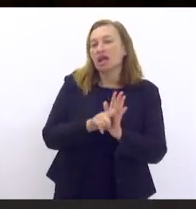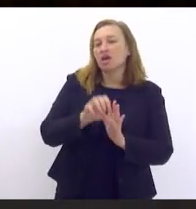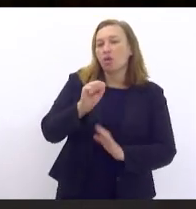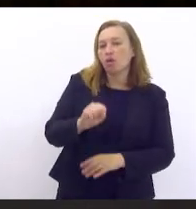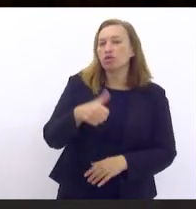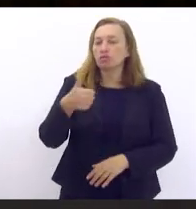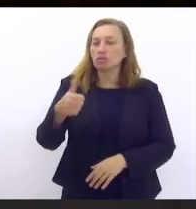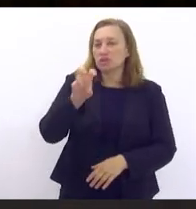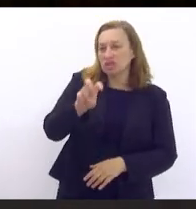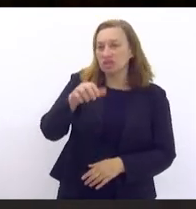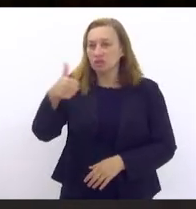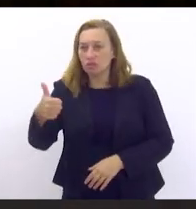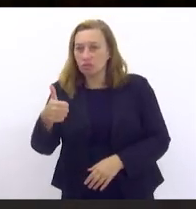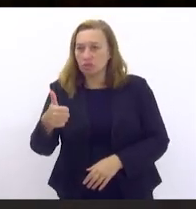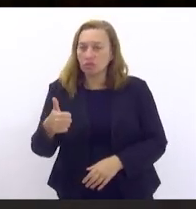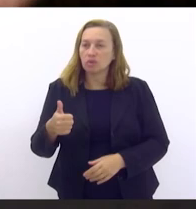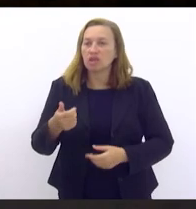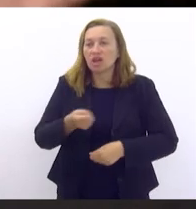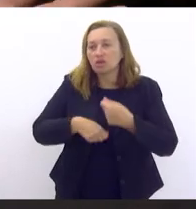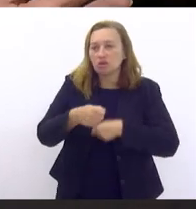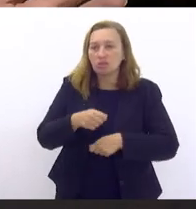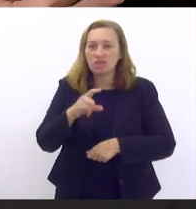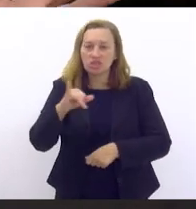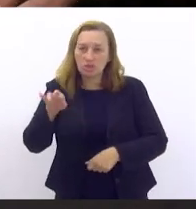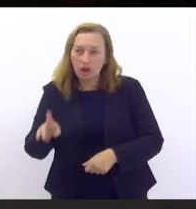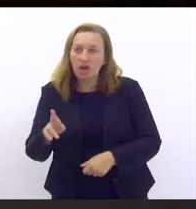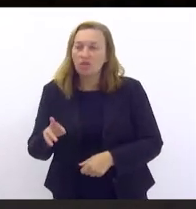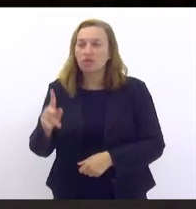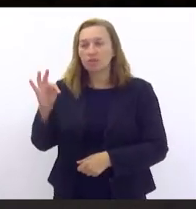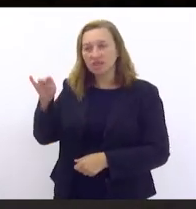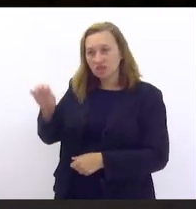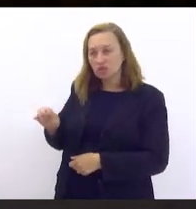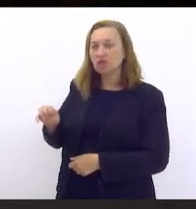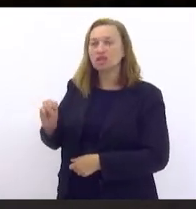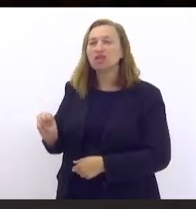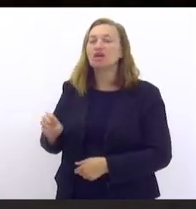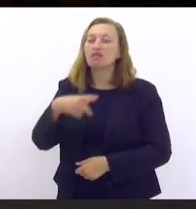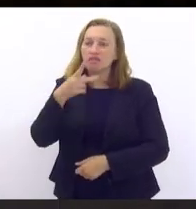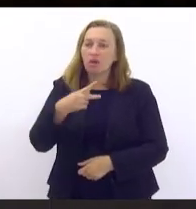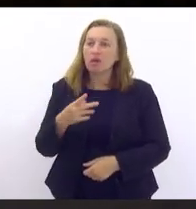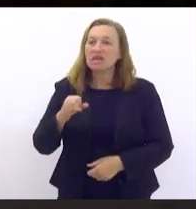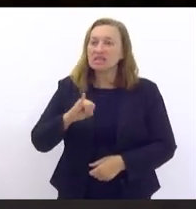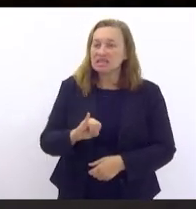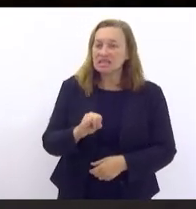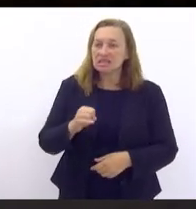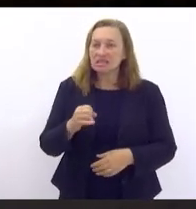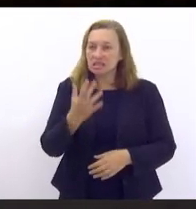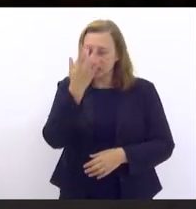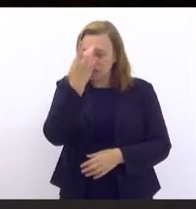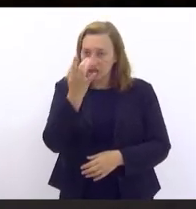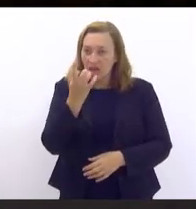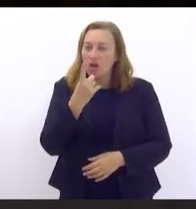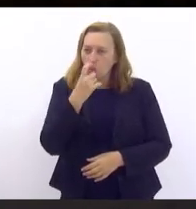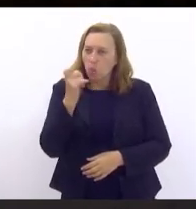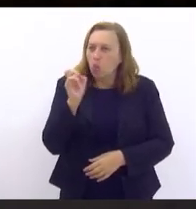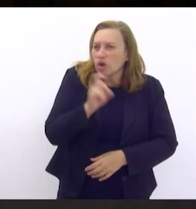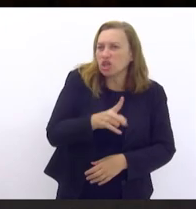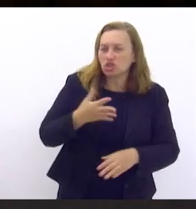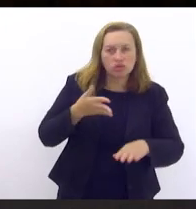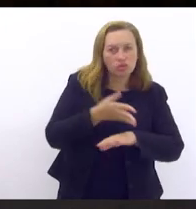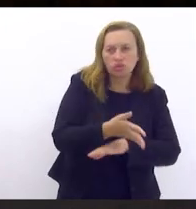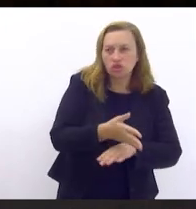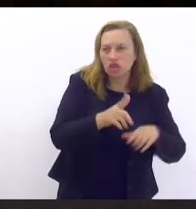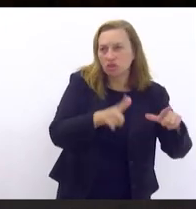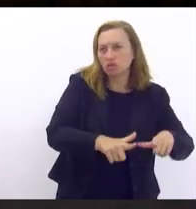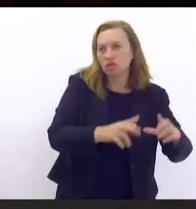de Janeiro e nem a economia circular e é isso foi o que gosta de Stone falou né se esse resíduo chegar na cadeia produtiva essa cadeia